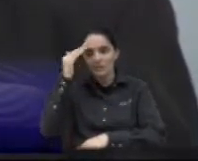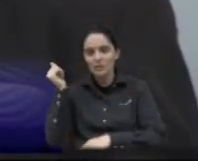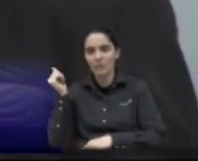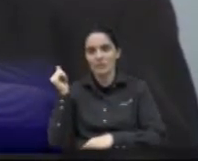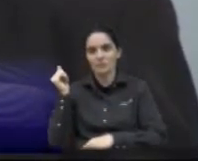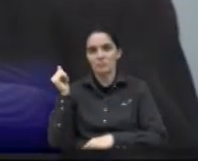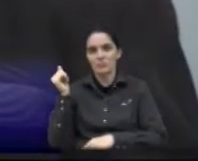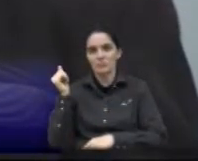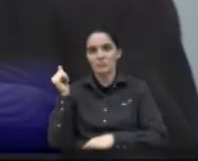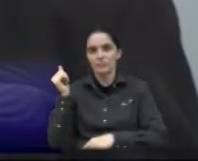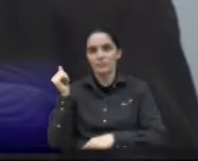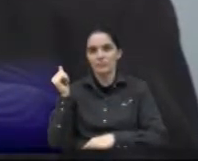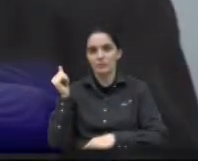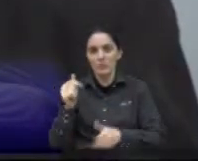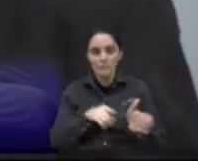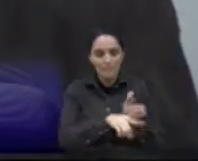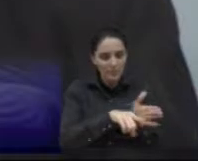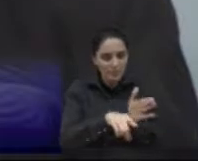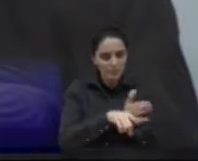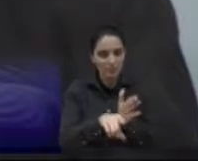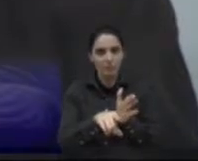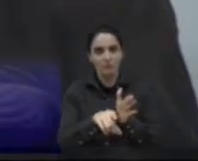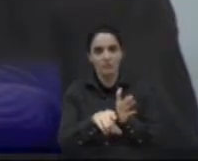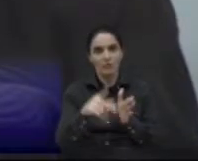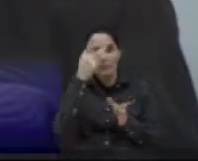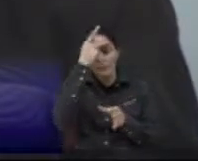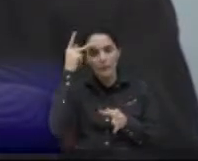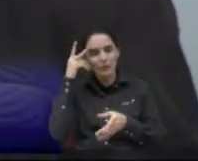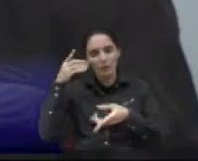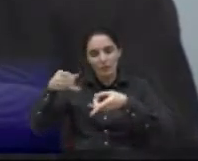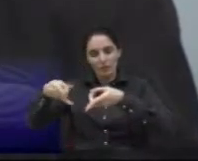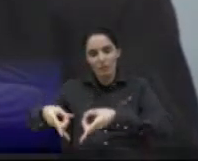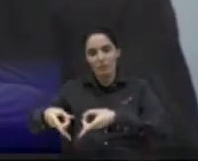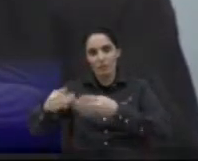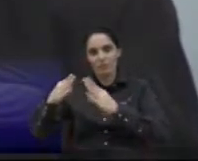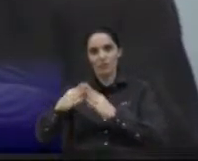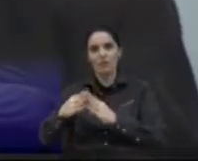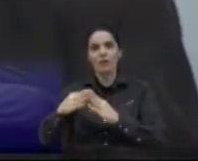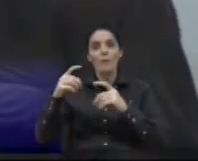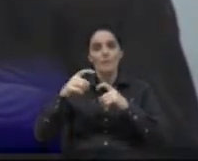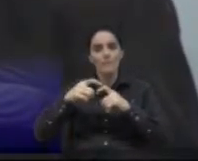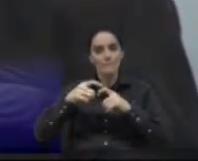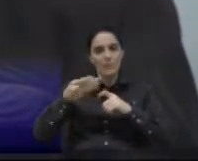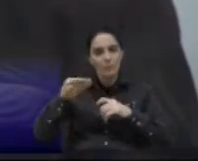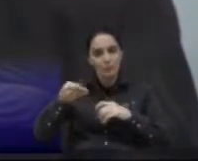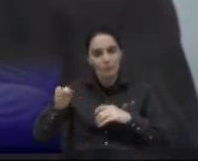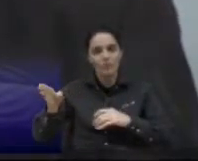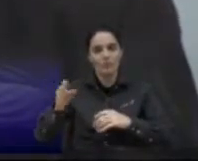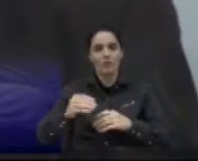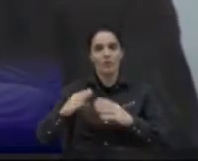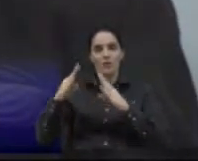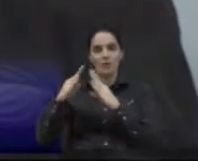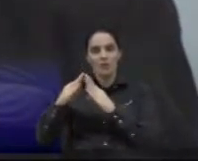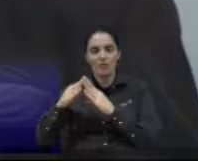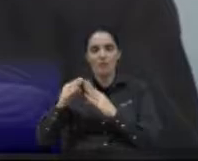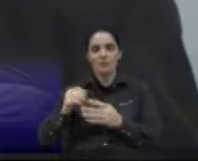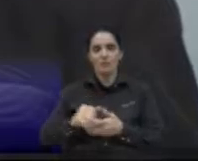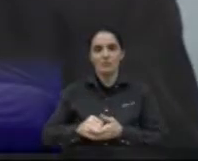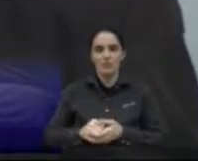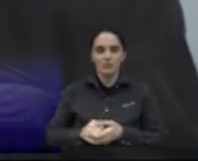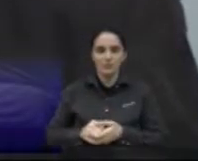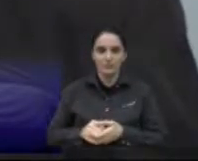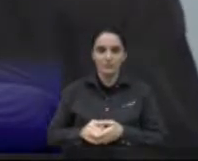em casa. Quando uma pessoa está acamada em casa, já vai o médico daquele centro de saúde ou daquele CFS, ou